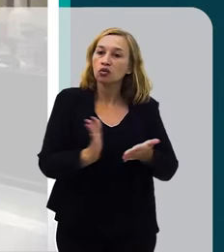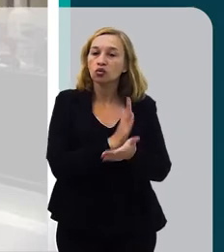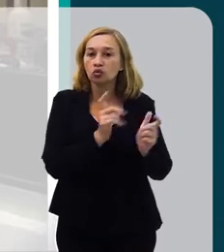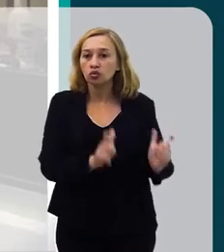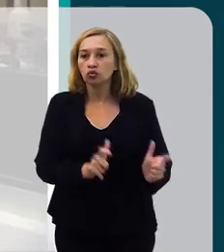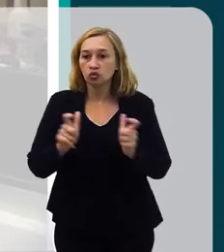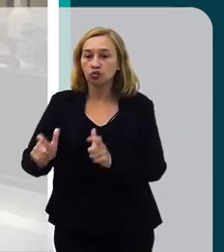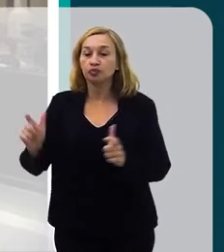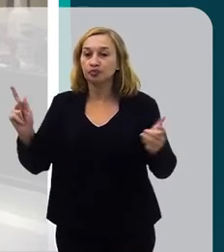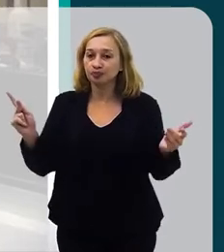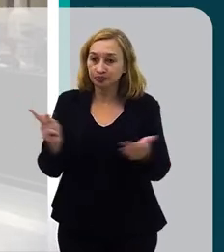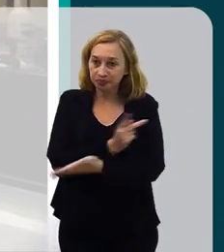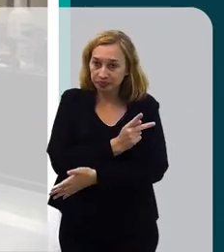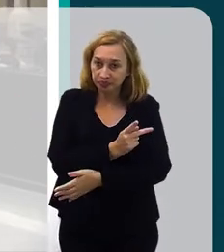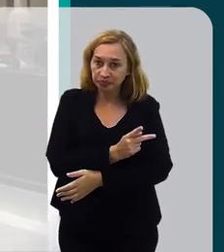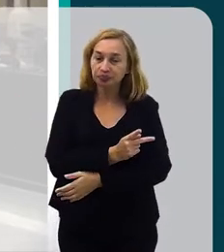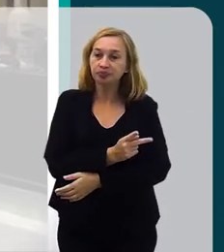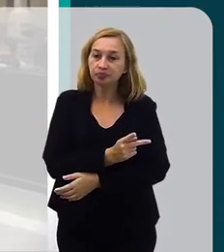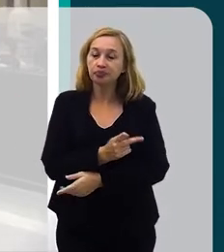em muitos lugares